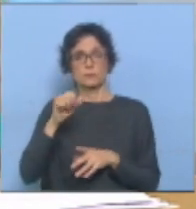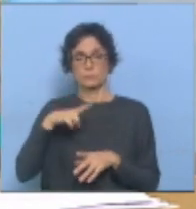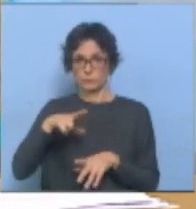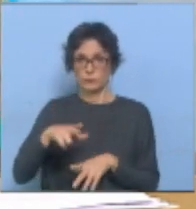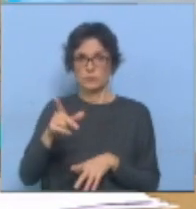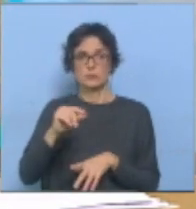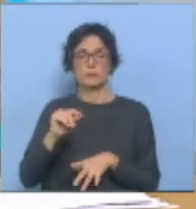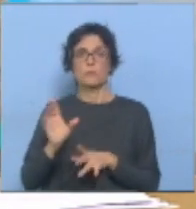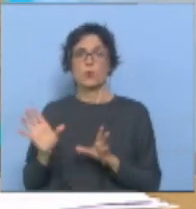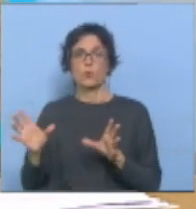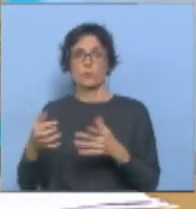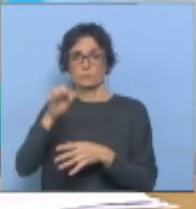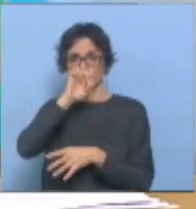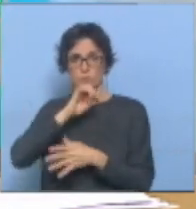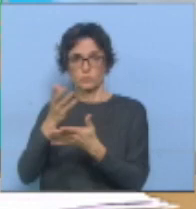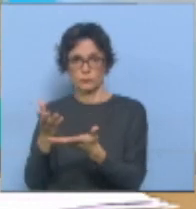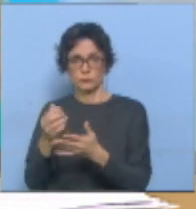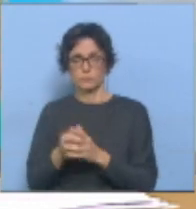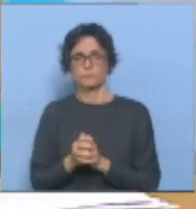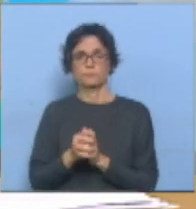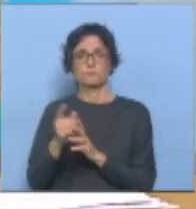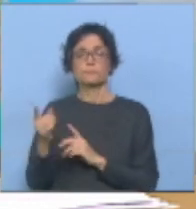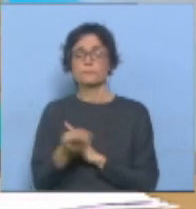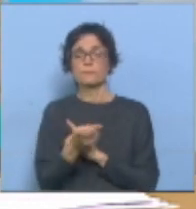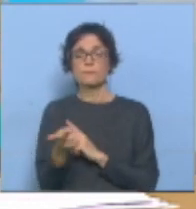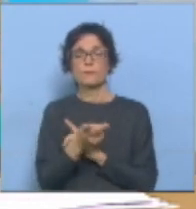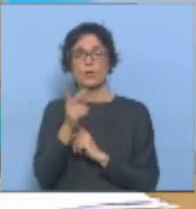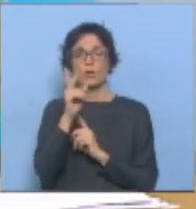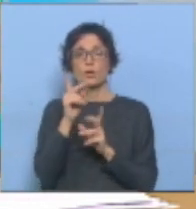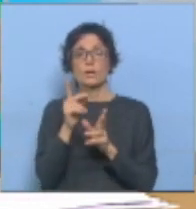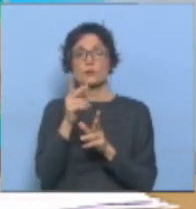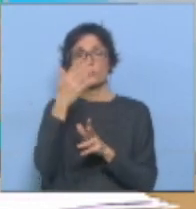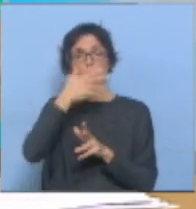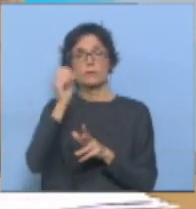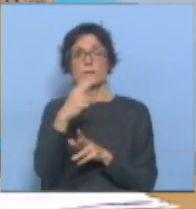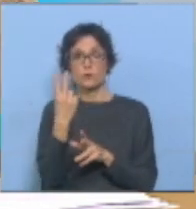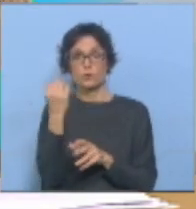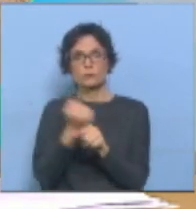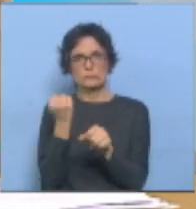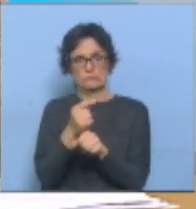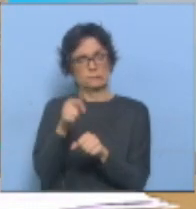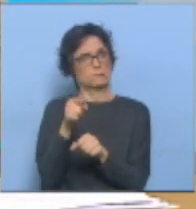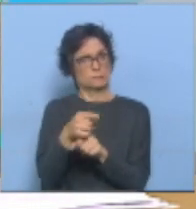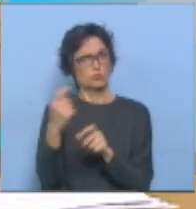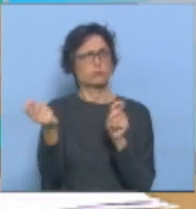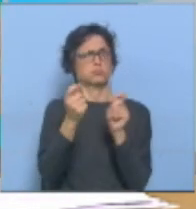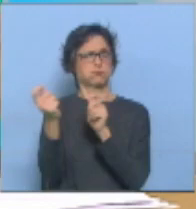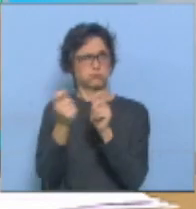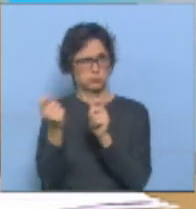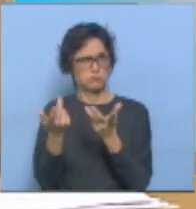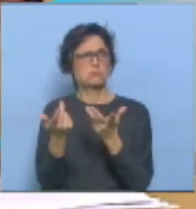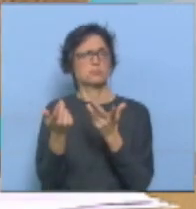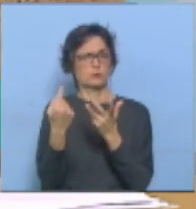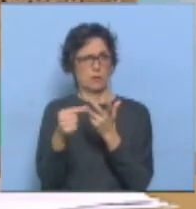Portanto, são 2 dias de trabalho em que se vai verificar a importância e a pertinência e o muito que há a fazer pelos cuidados